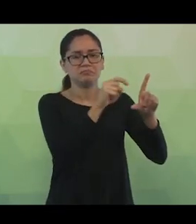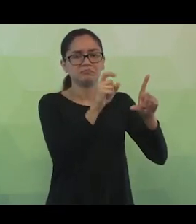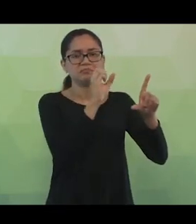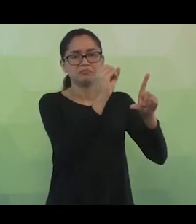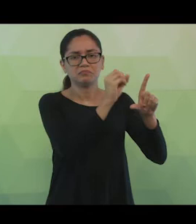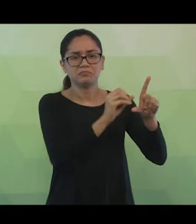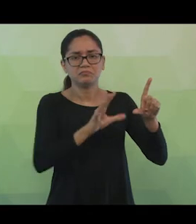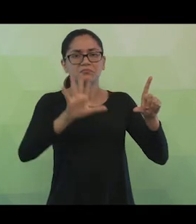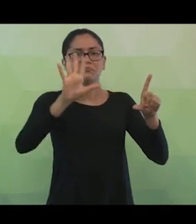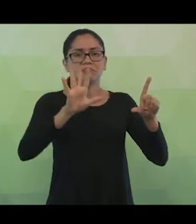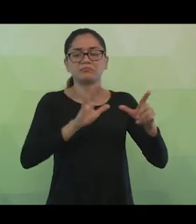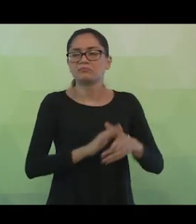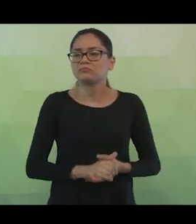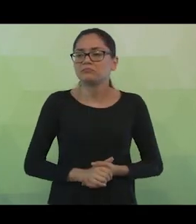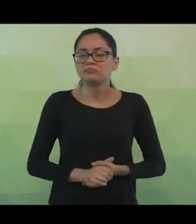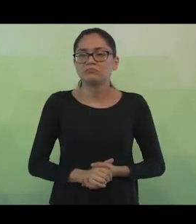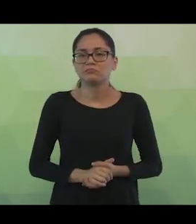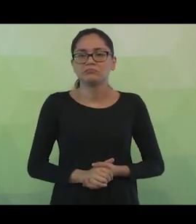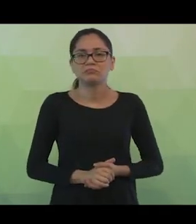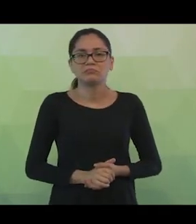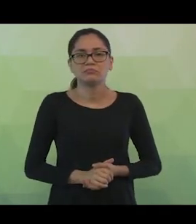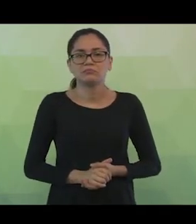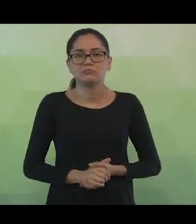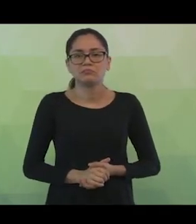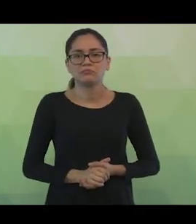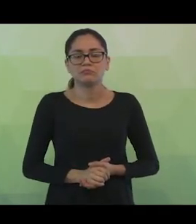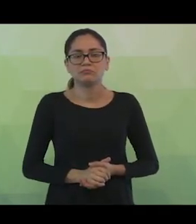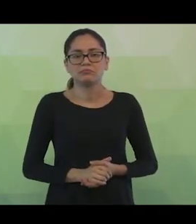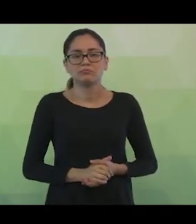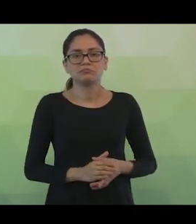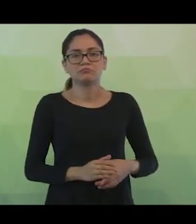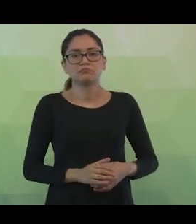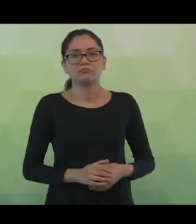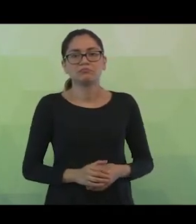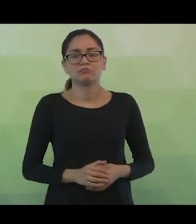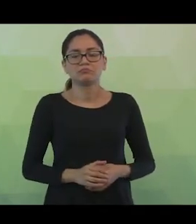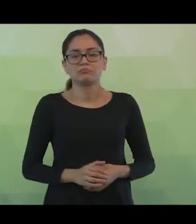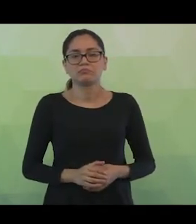gente possa executar, basta vir em executar,